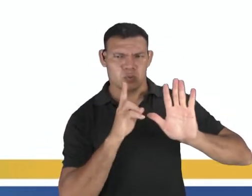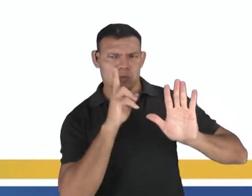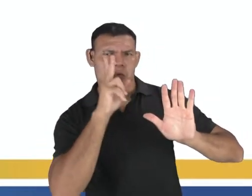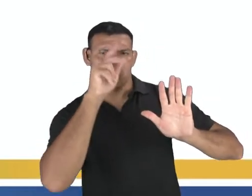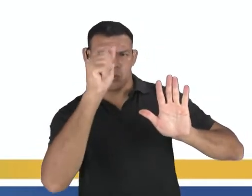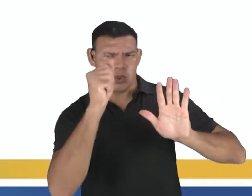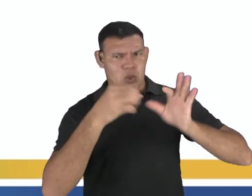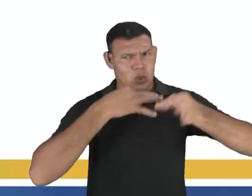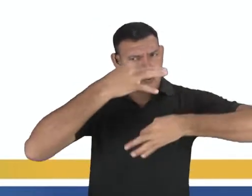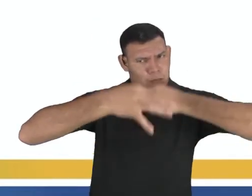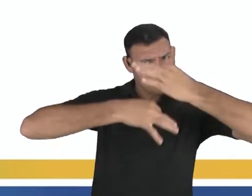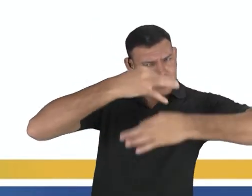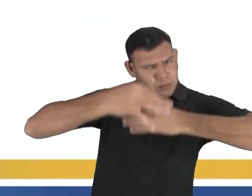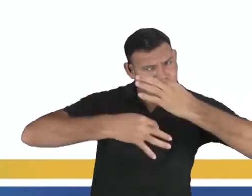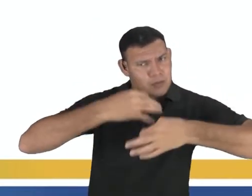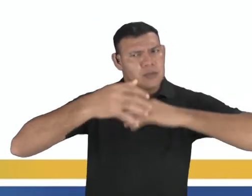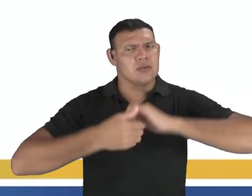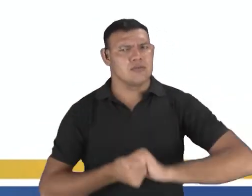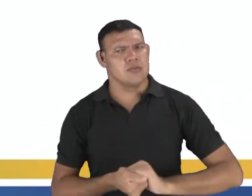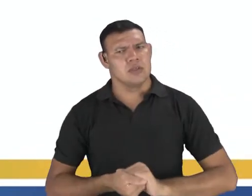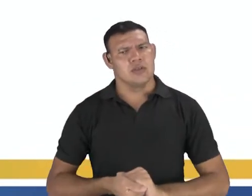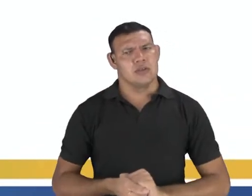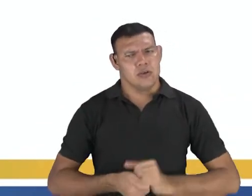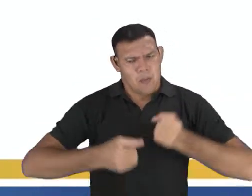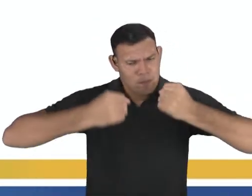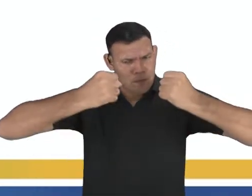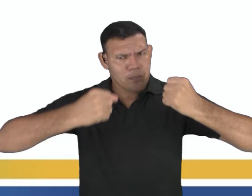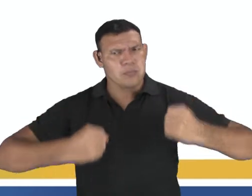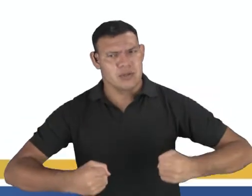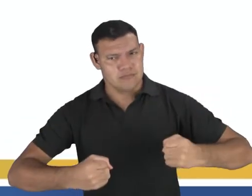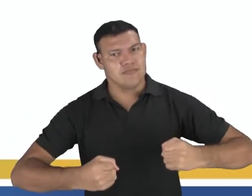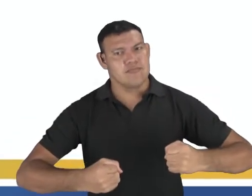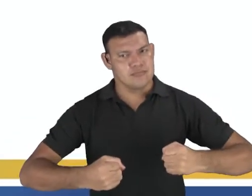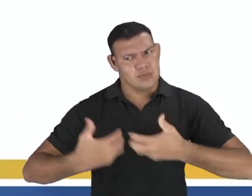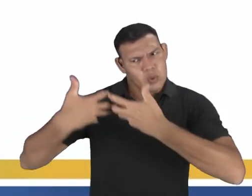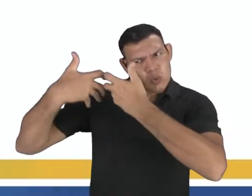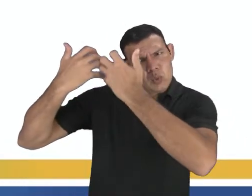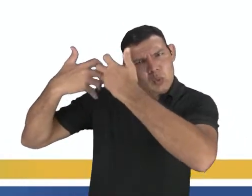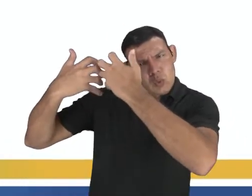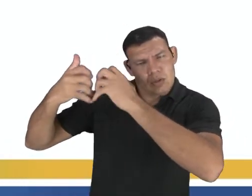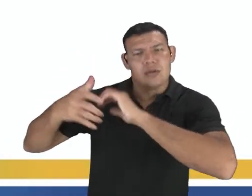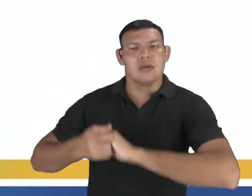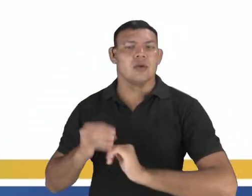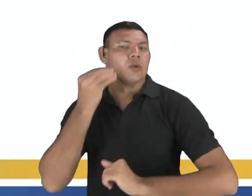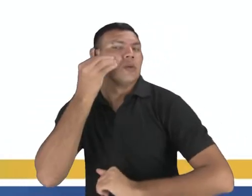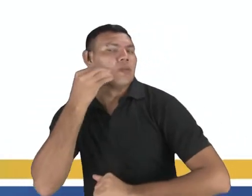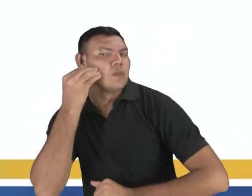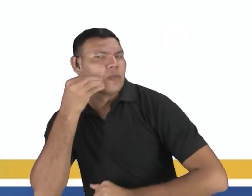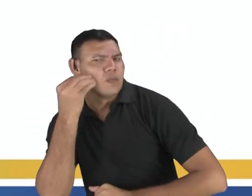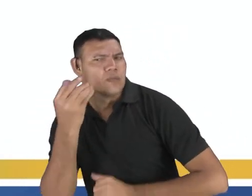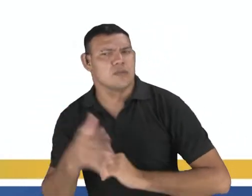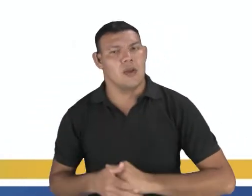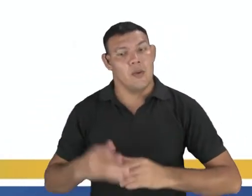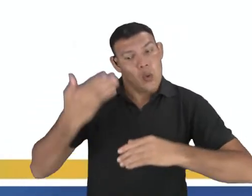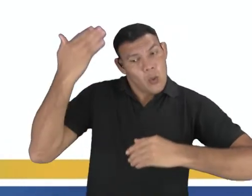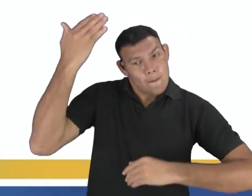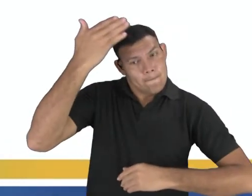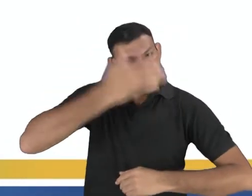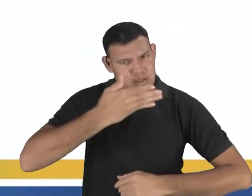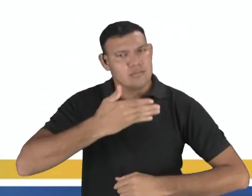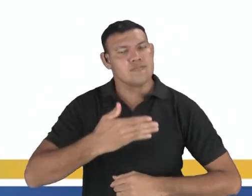argumentos fortes, de argumentos de autoridade, de argumentos lógicos, de argumentos de experiências que